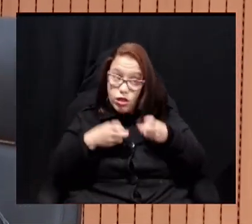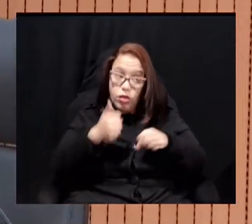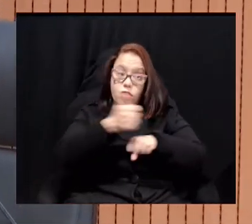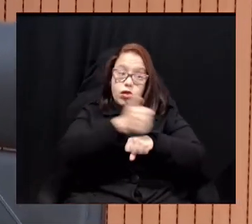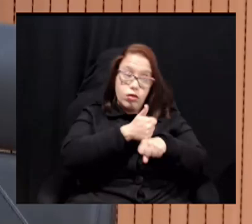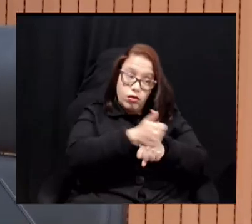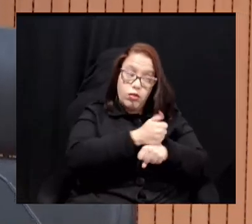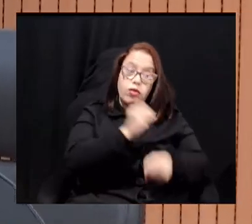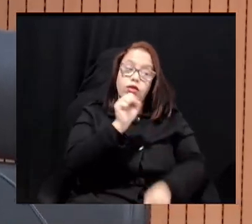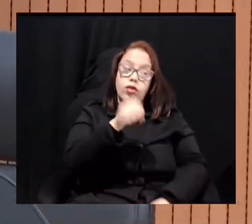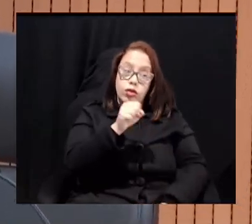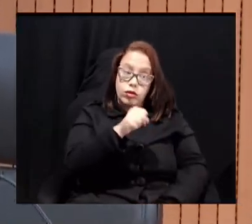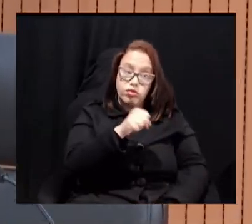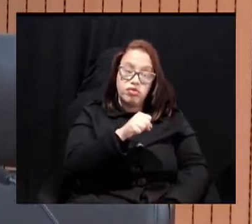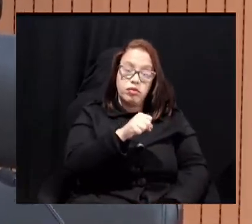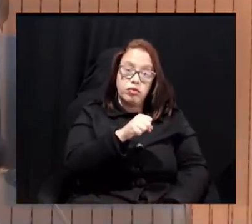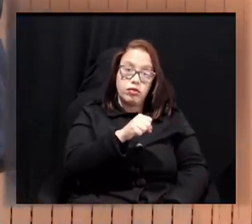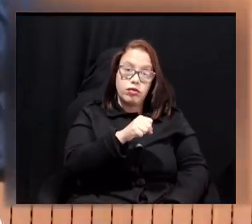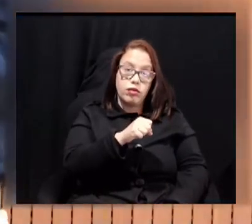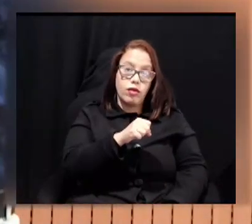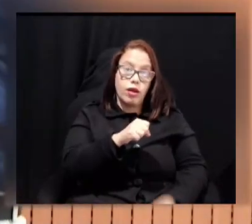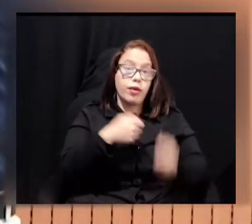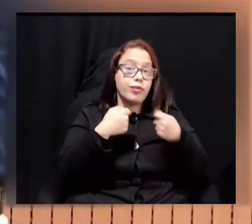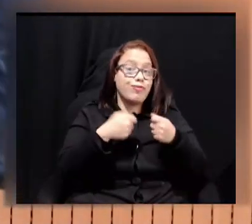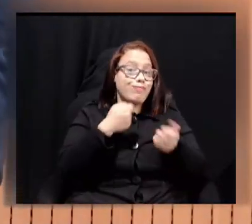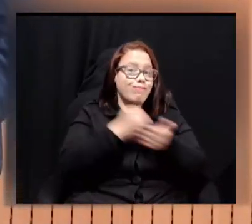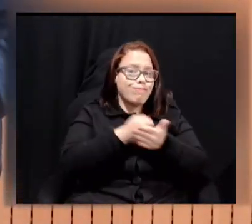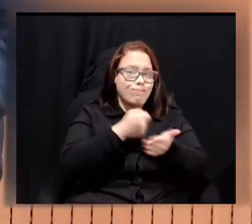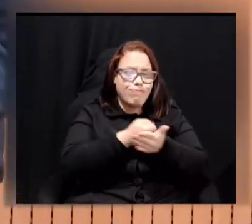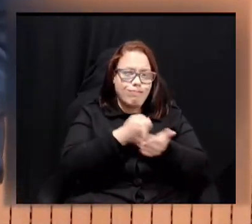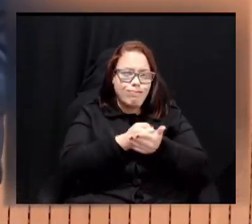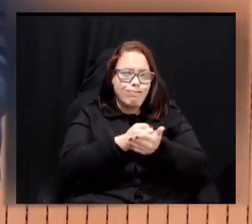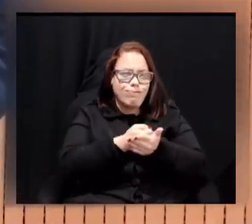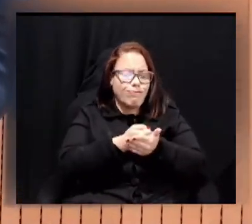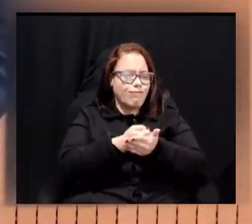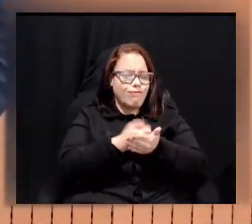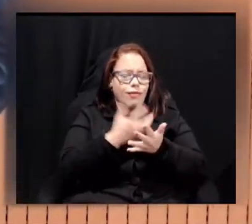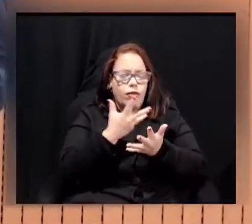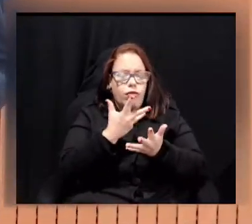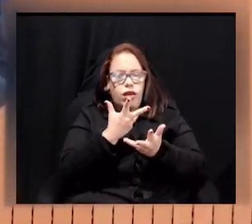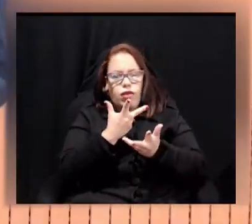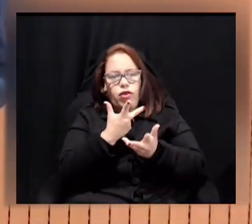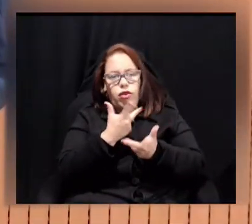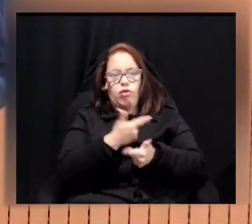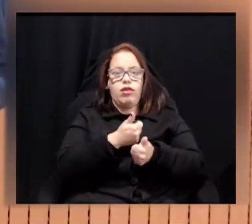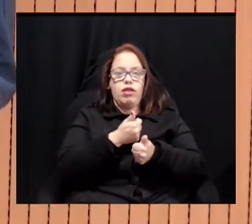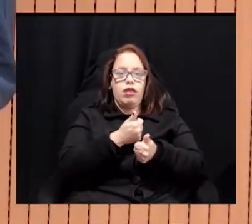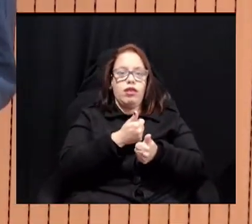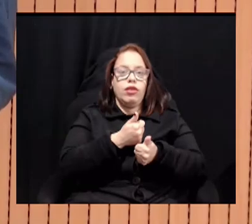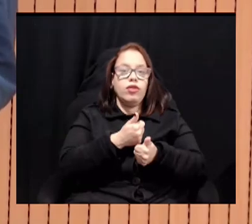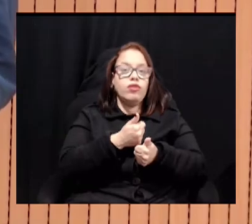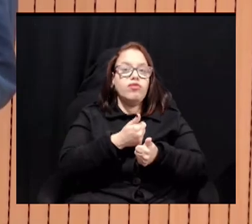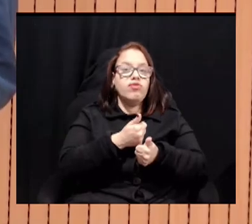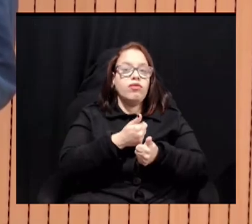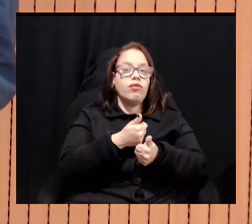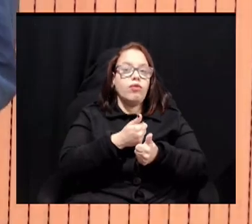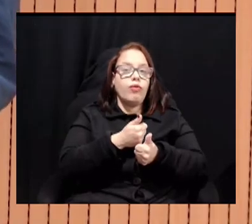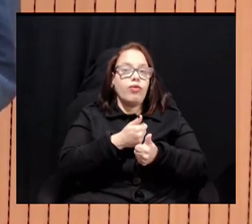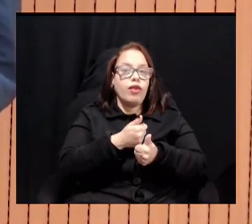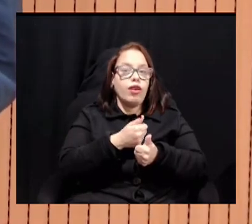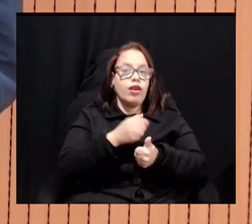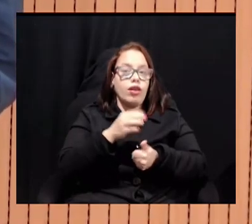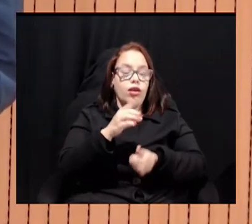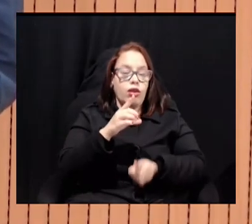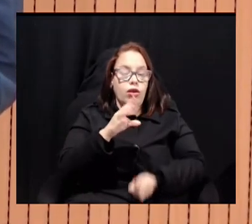do nível deles, porque eles se dedicam de uma forma fantástica para a causa do T21.